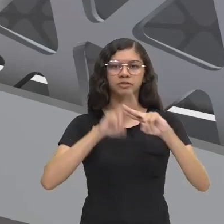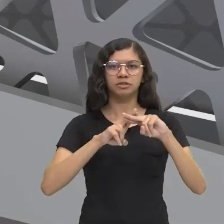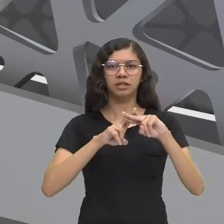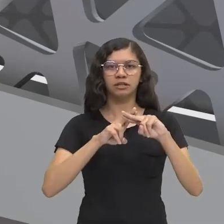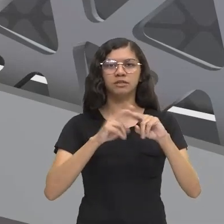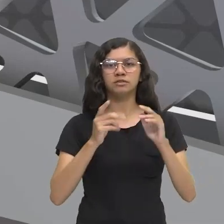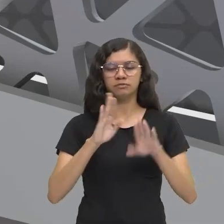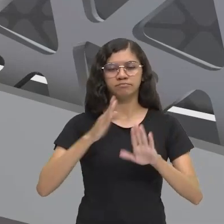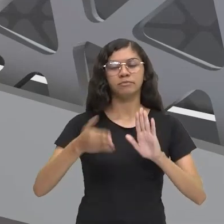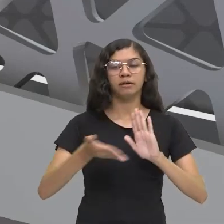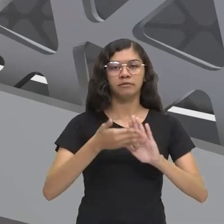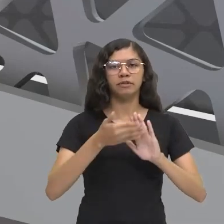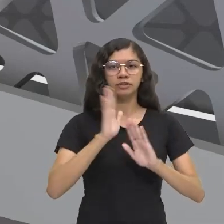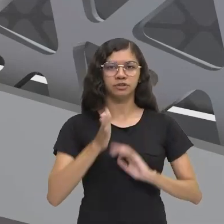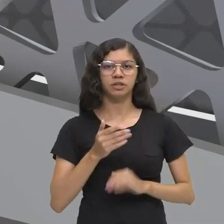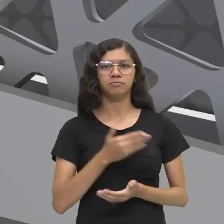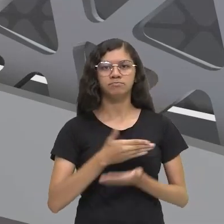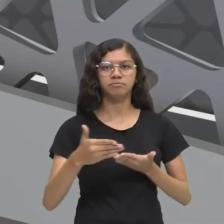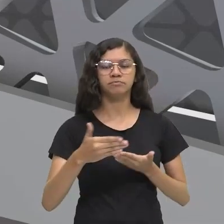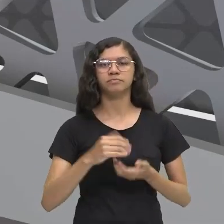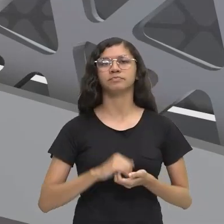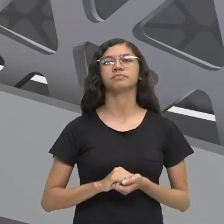na frente, tá bom?